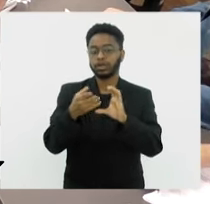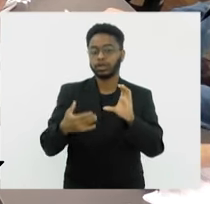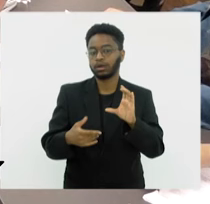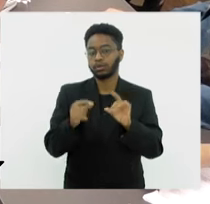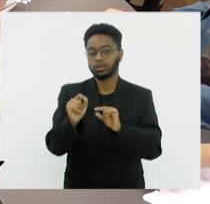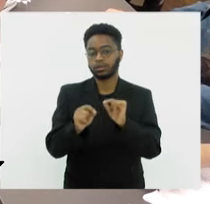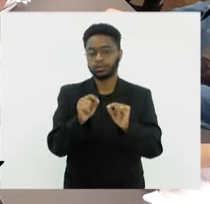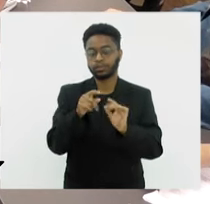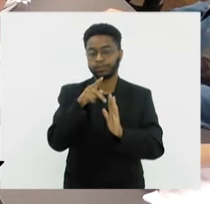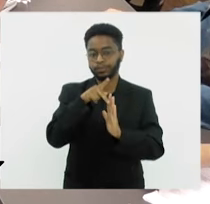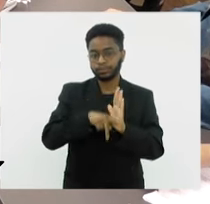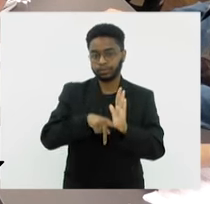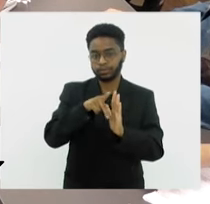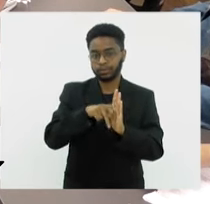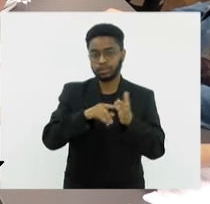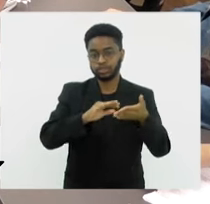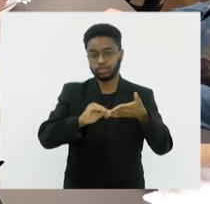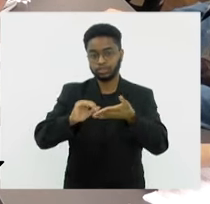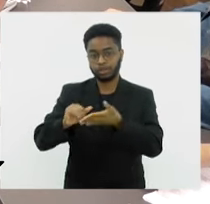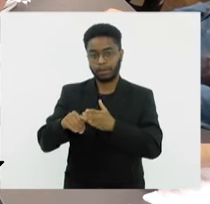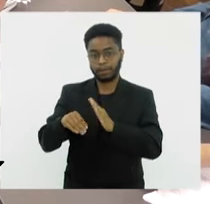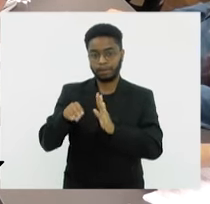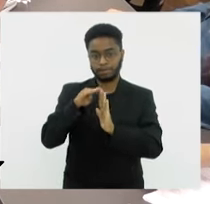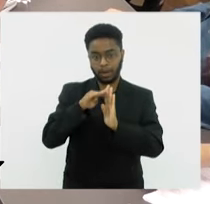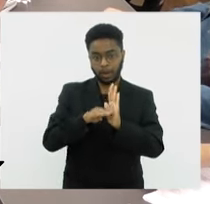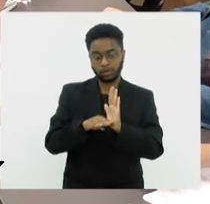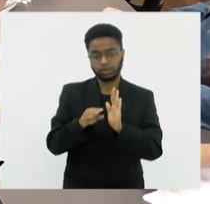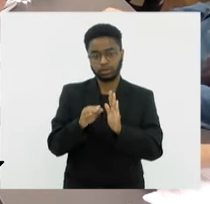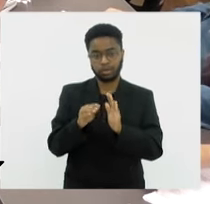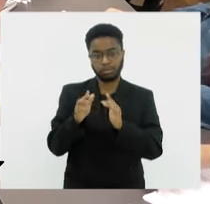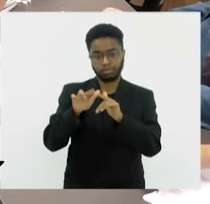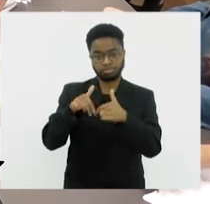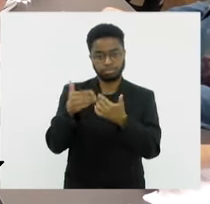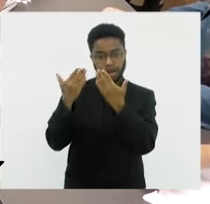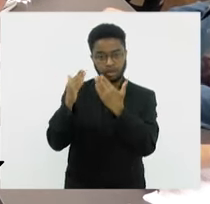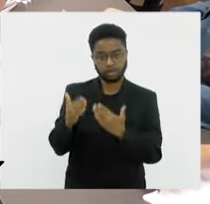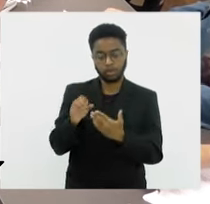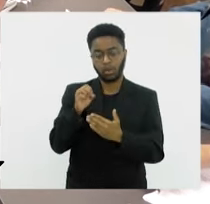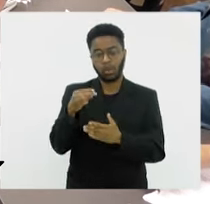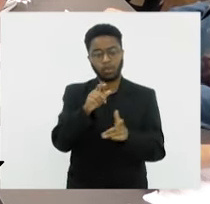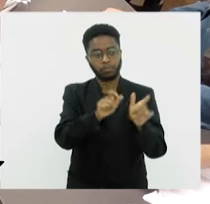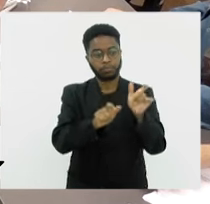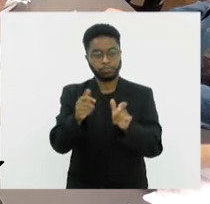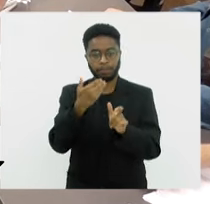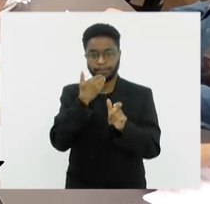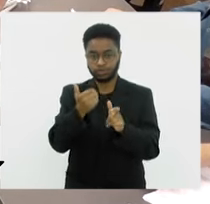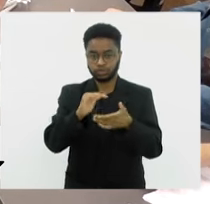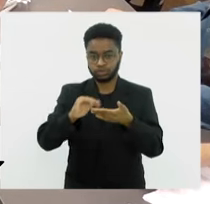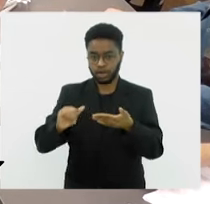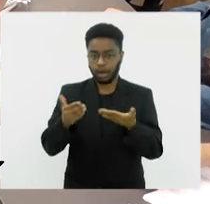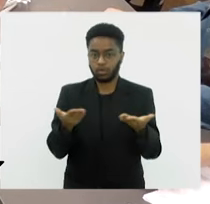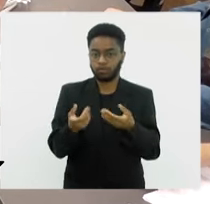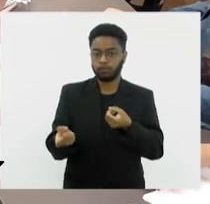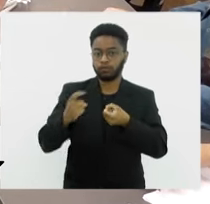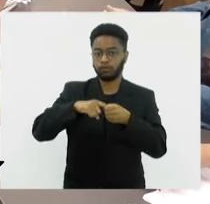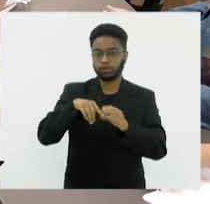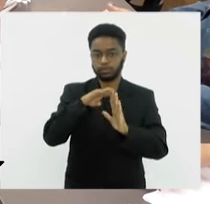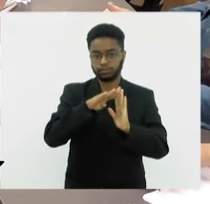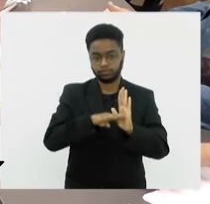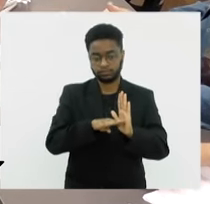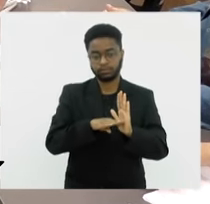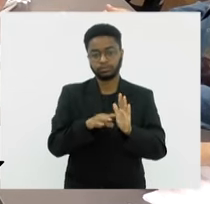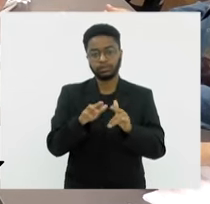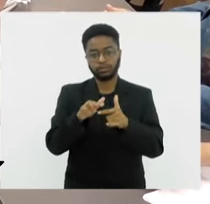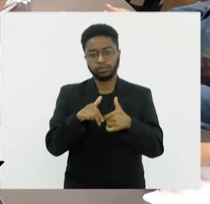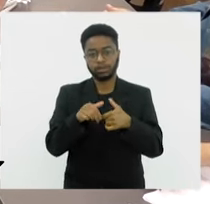serem projetos que foram retirados de pauta com vista ou a pedido dos autores ou relatores, estão retornando às pautas, atendendo a um